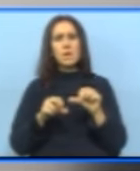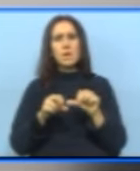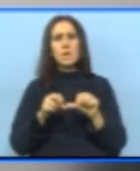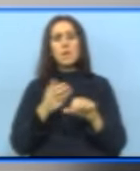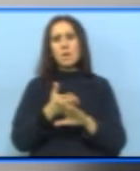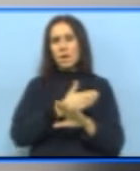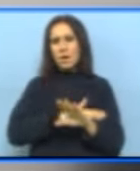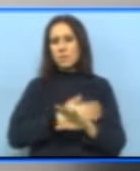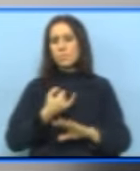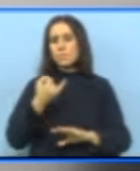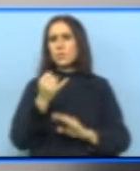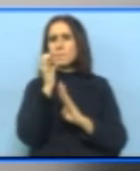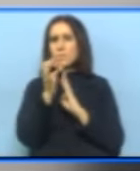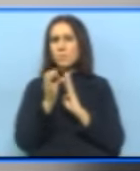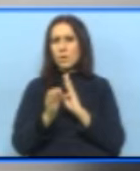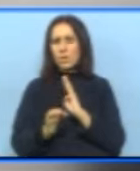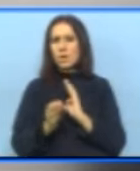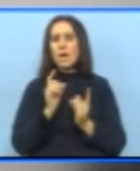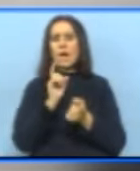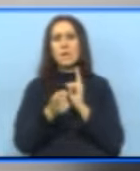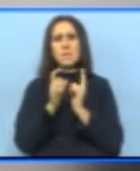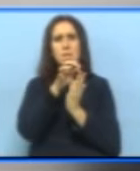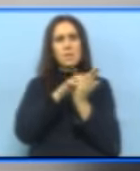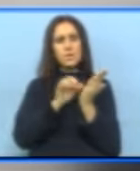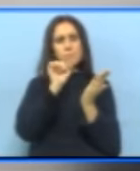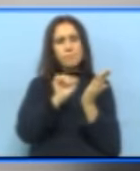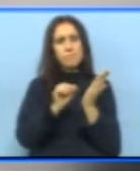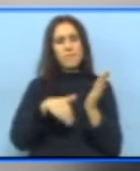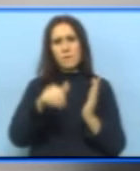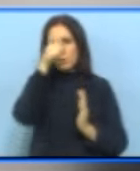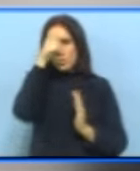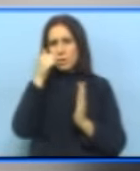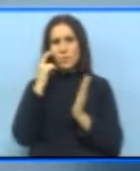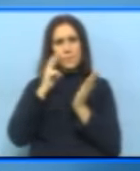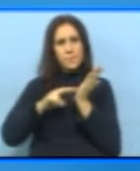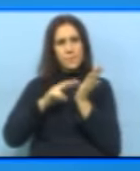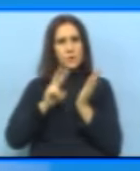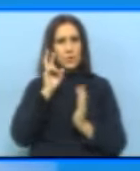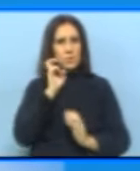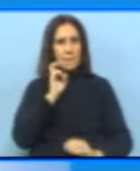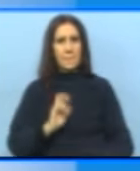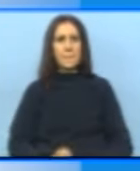outros pormenores que passam por este texto que se escuta nas Eucaristias do domingo.